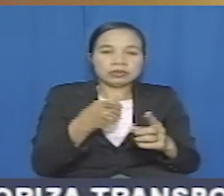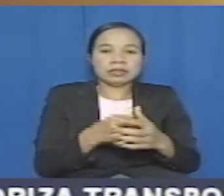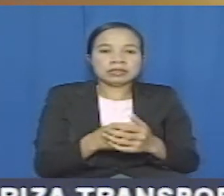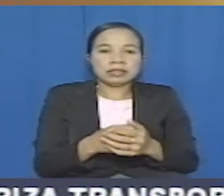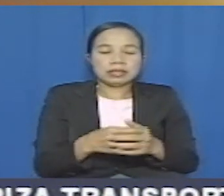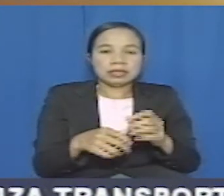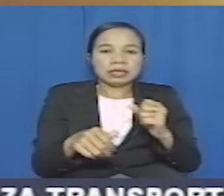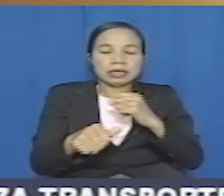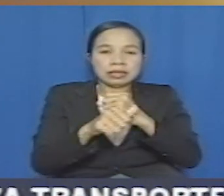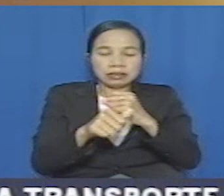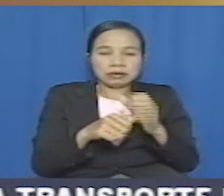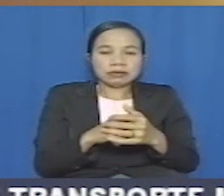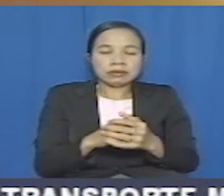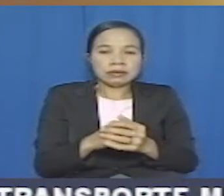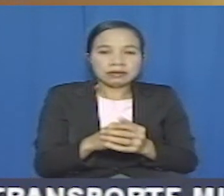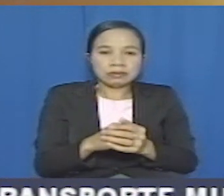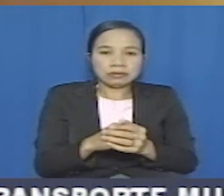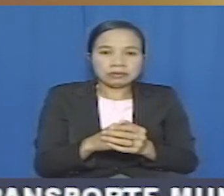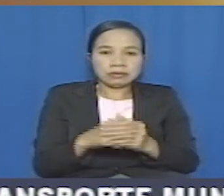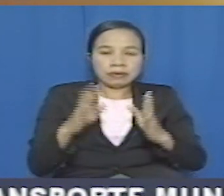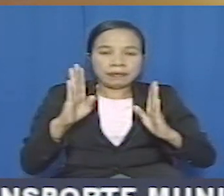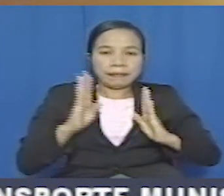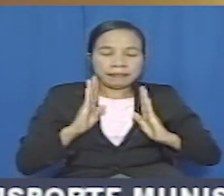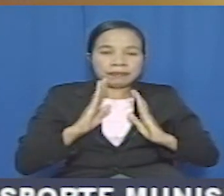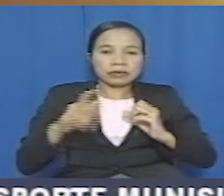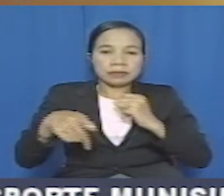máximo partido junto, José dos Santos Naimori Bucar.